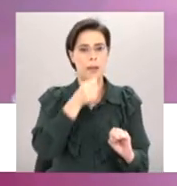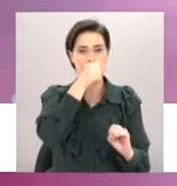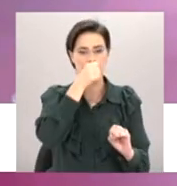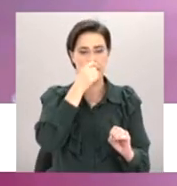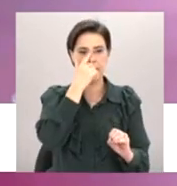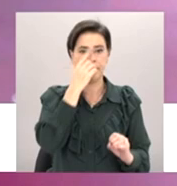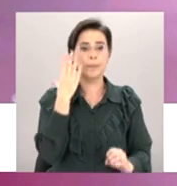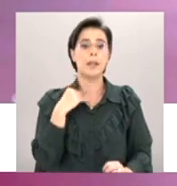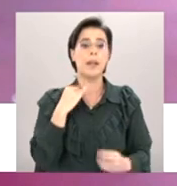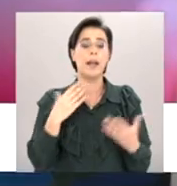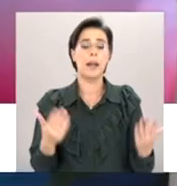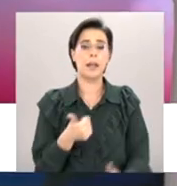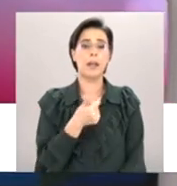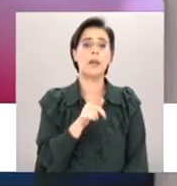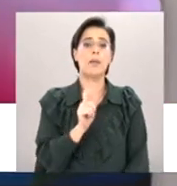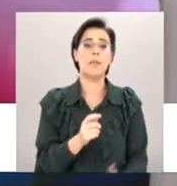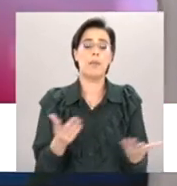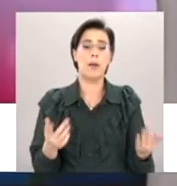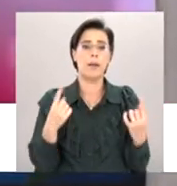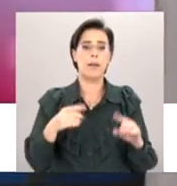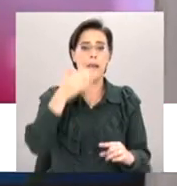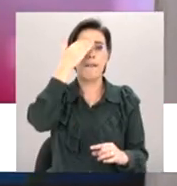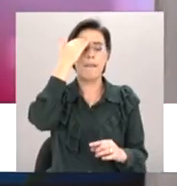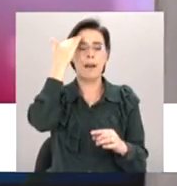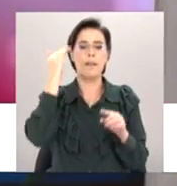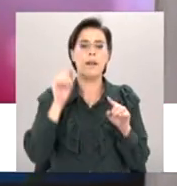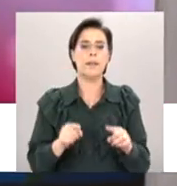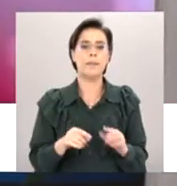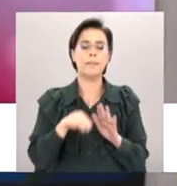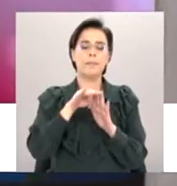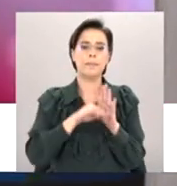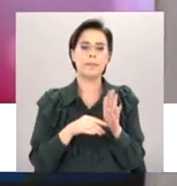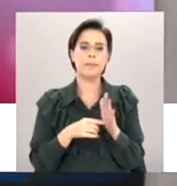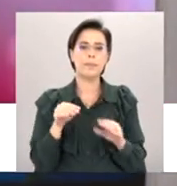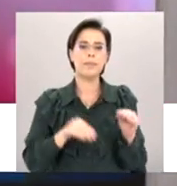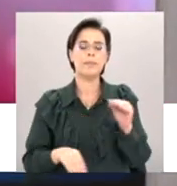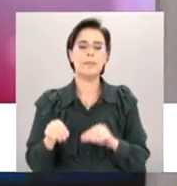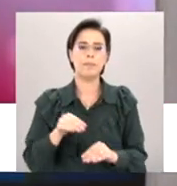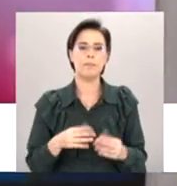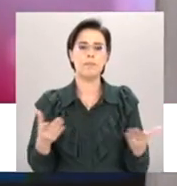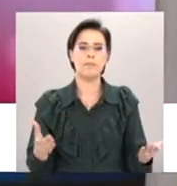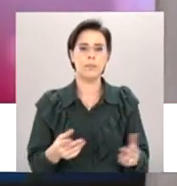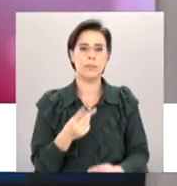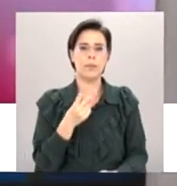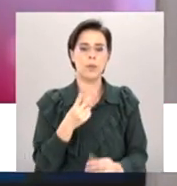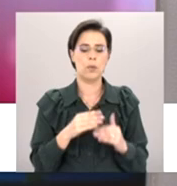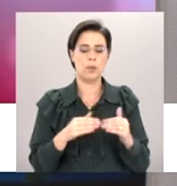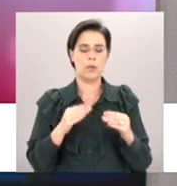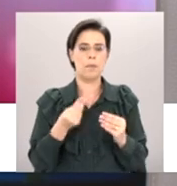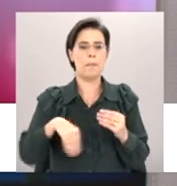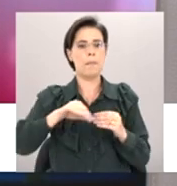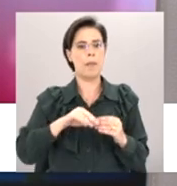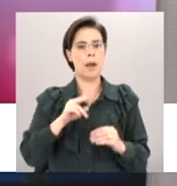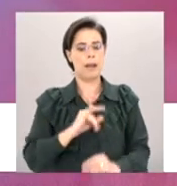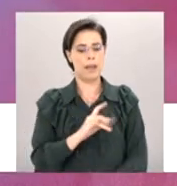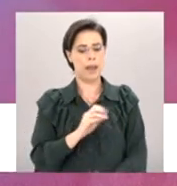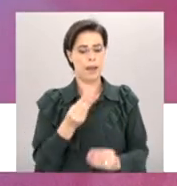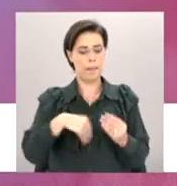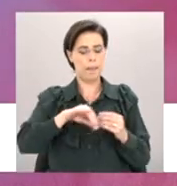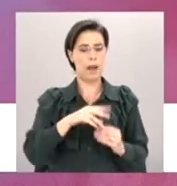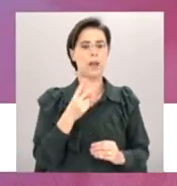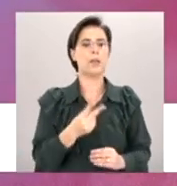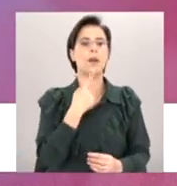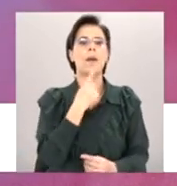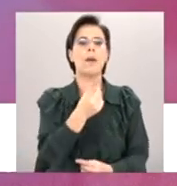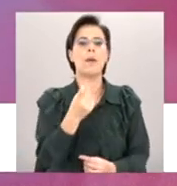Catarina Martins Lopes esquerda tem em previsto no programa eleitoral a mais é longe do IRS da minha